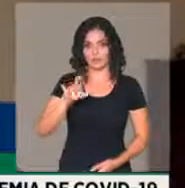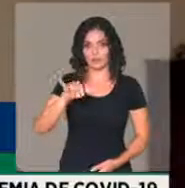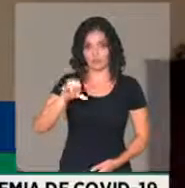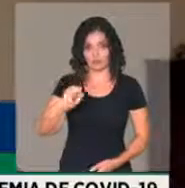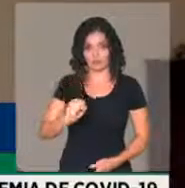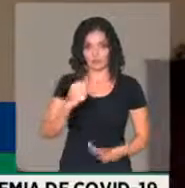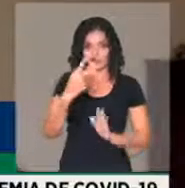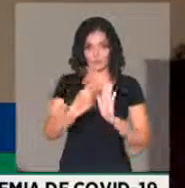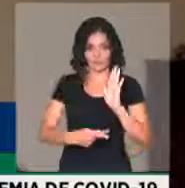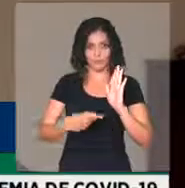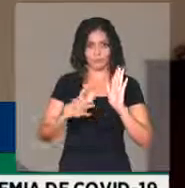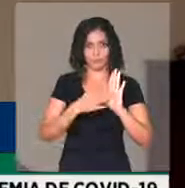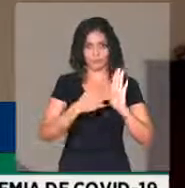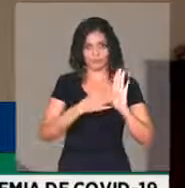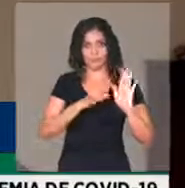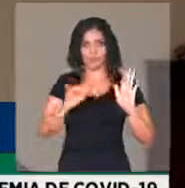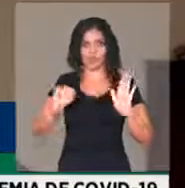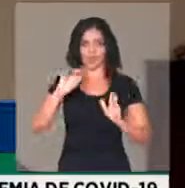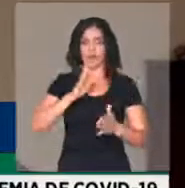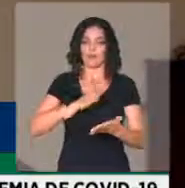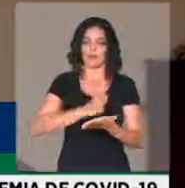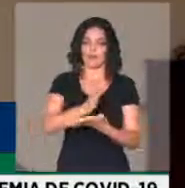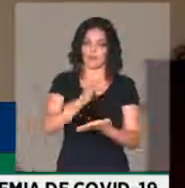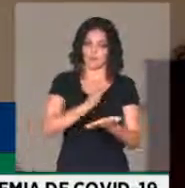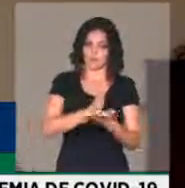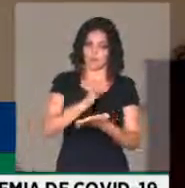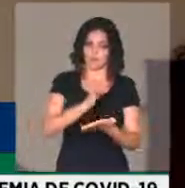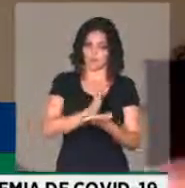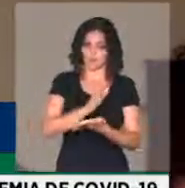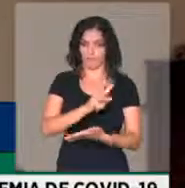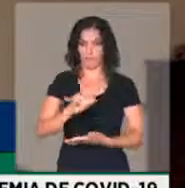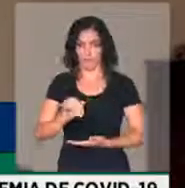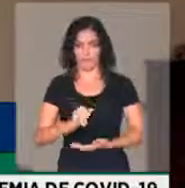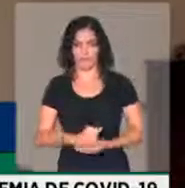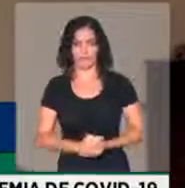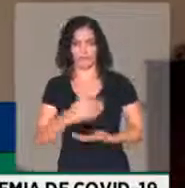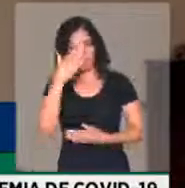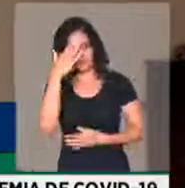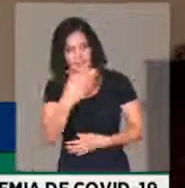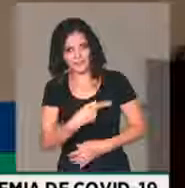projeto vamos aprovar daqui a pouco junto com os outros dos demais parlamentares. Obrigado, presidente.